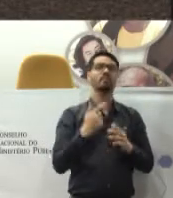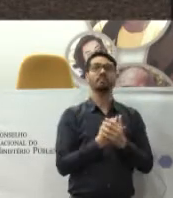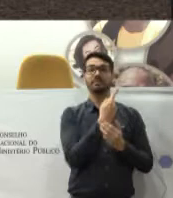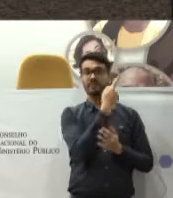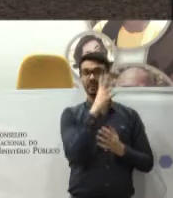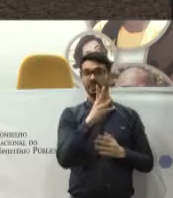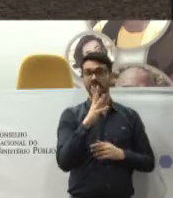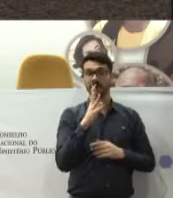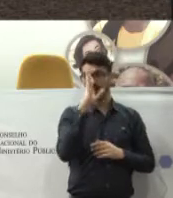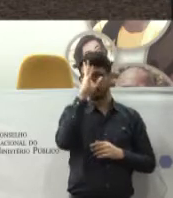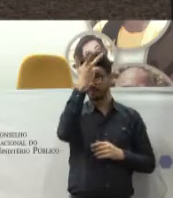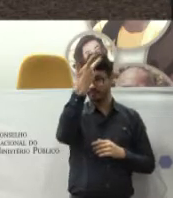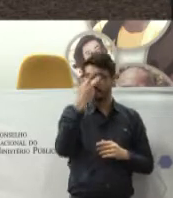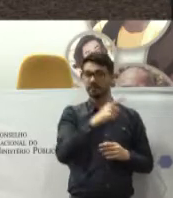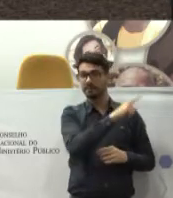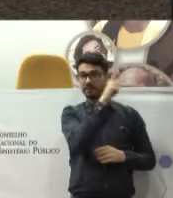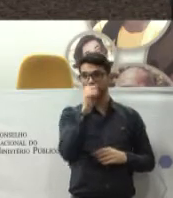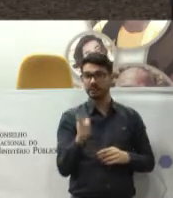modulada para dia